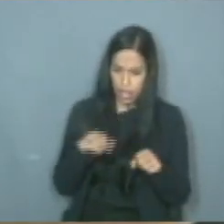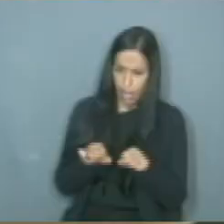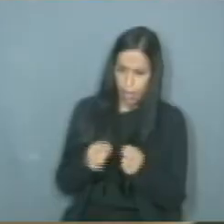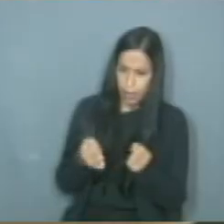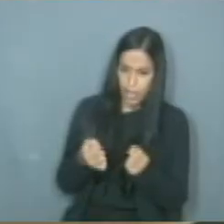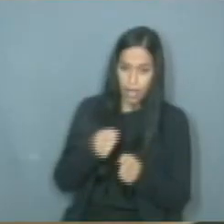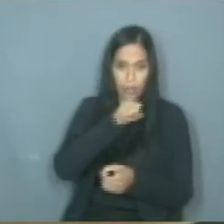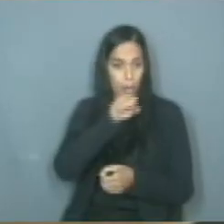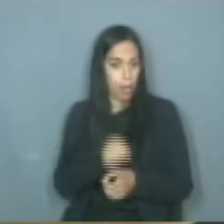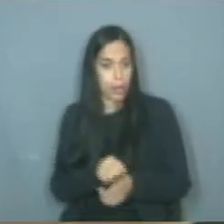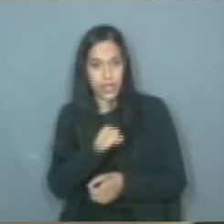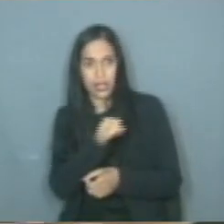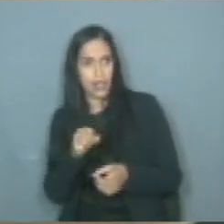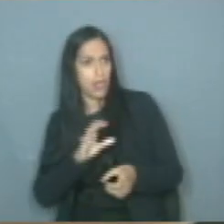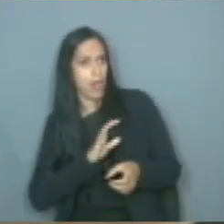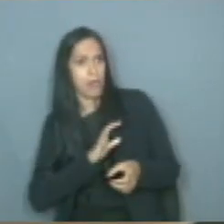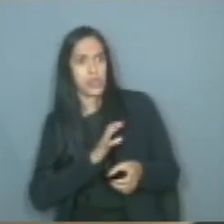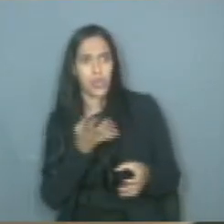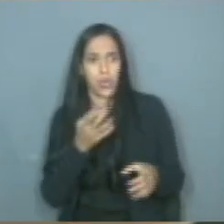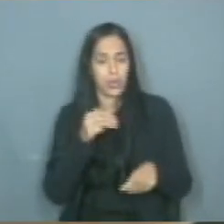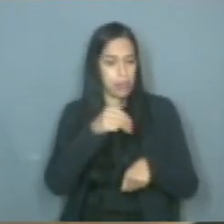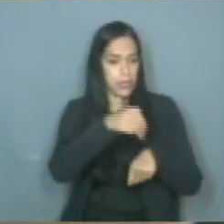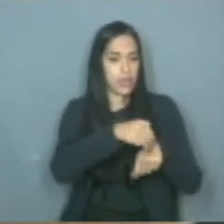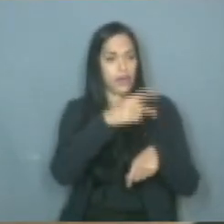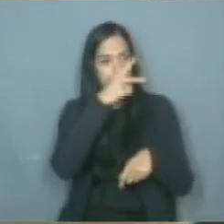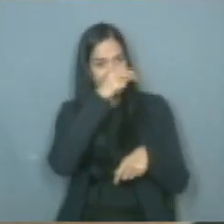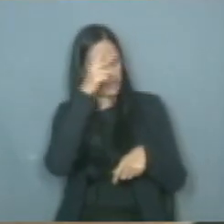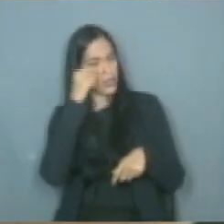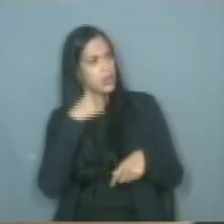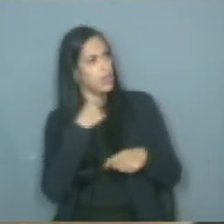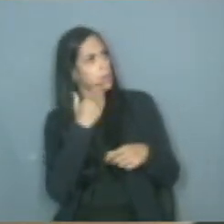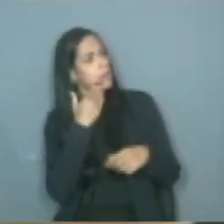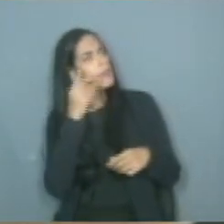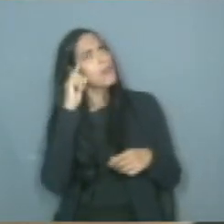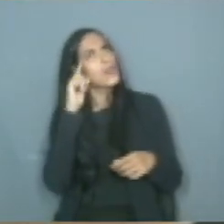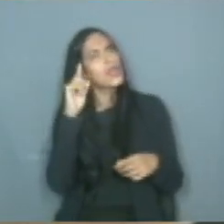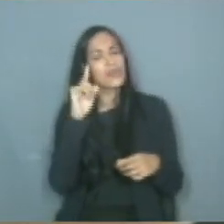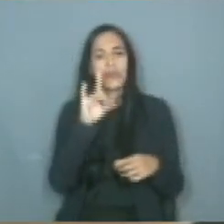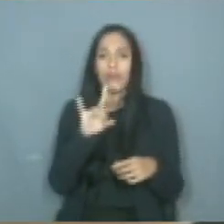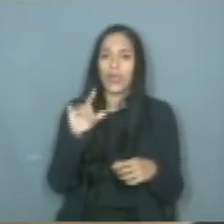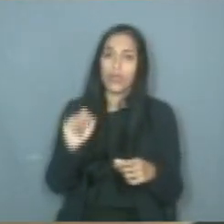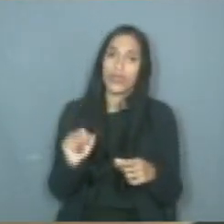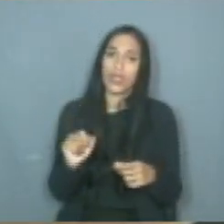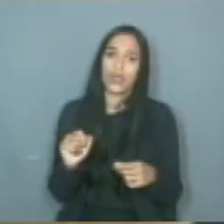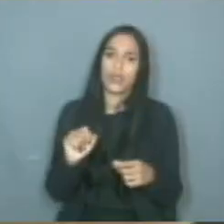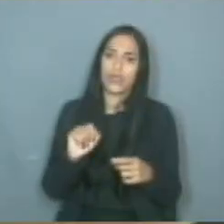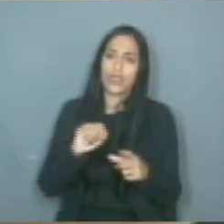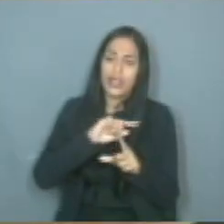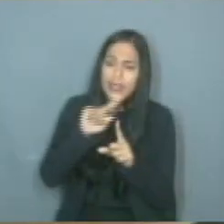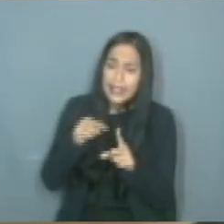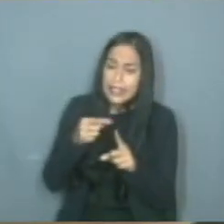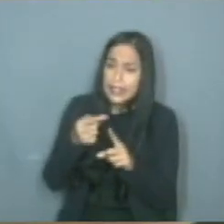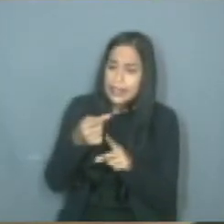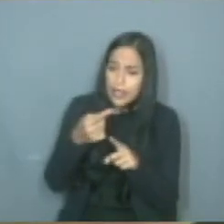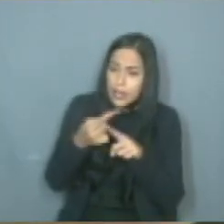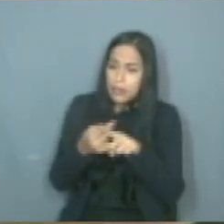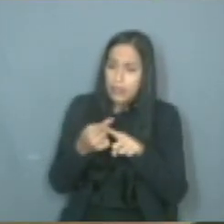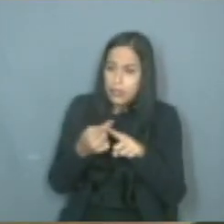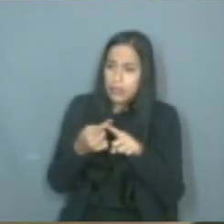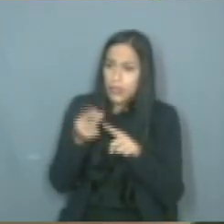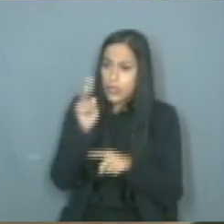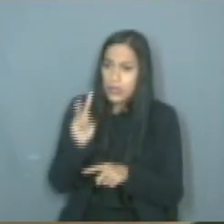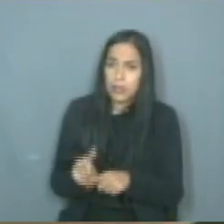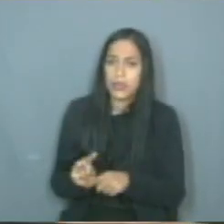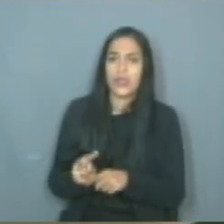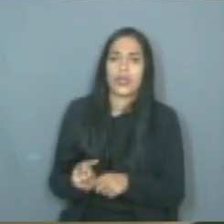era um absurdo, que o prefeito era o culpado. Eu digo, meu Deus do céu, que esse prefeito tinha que se multiplicar. E olha que ele tenta se multiplicar,